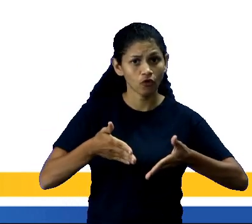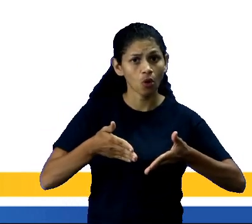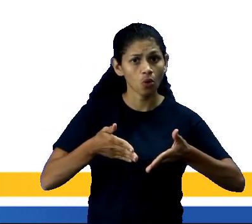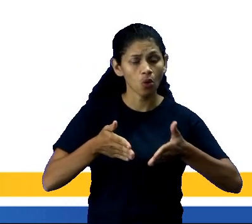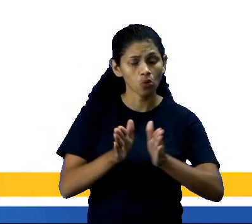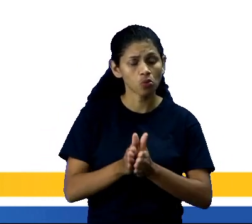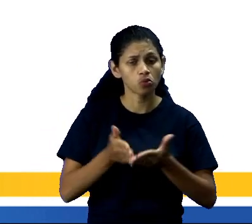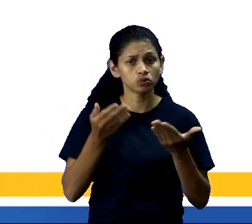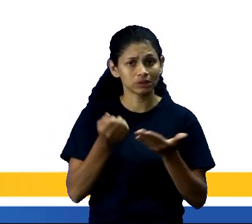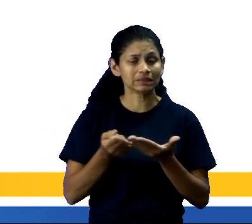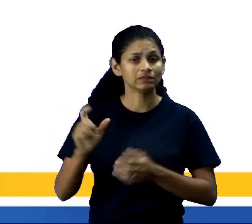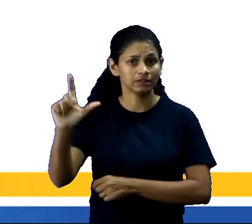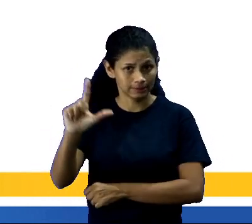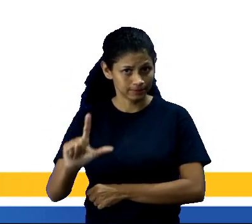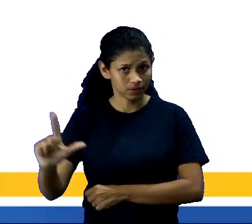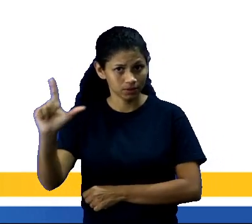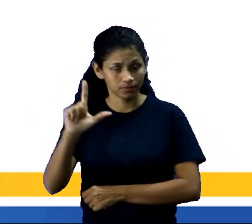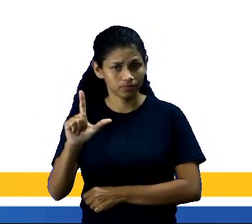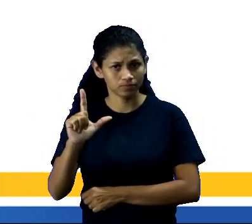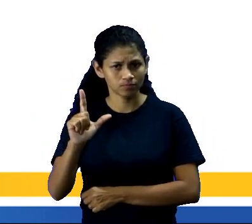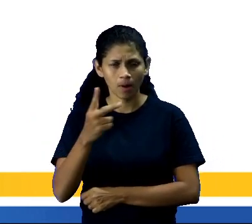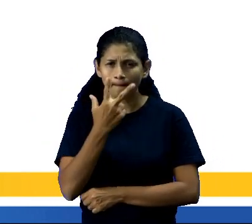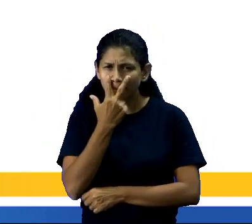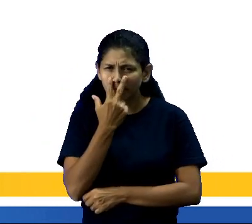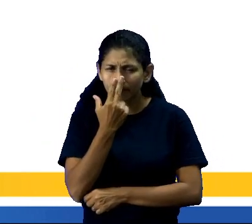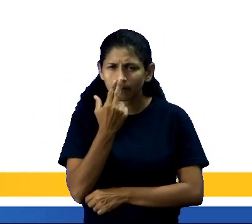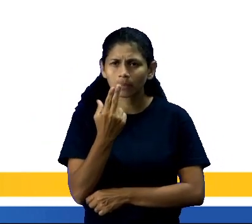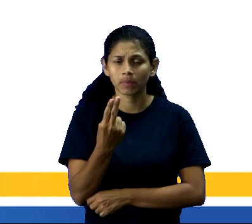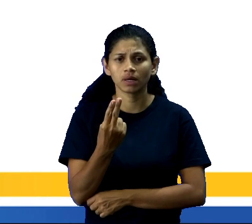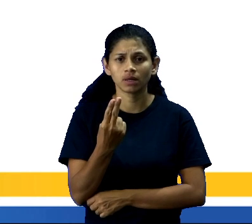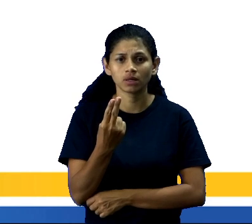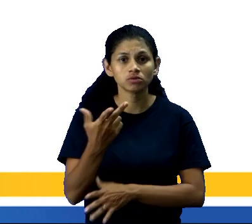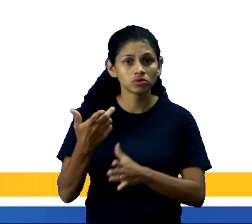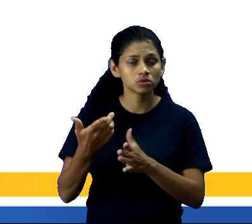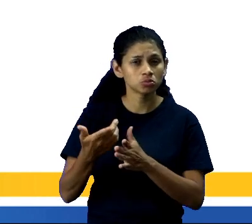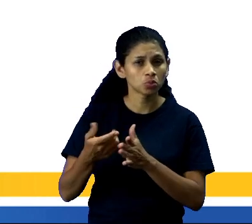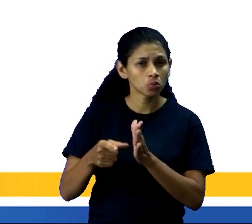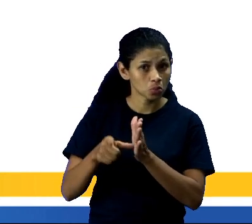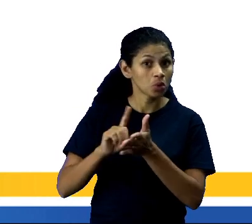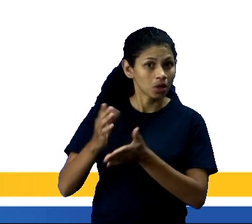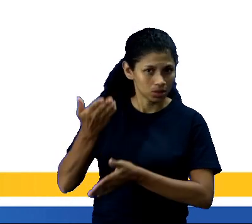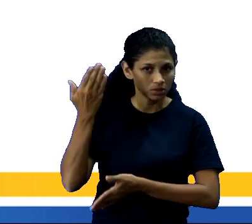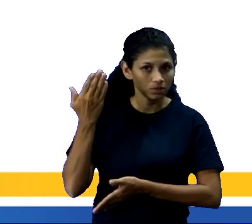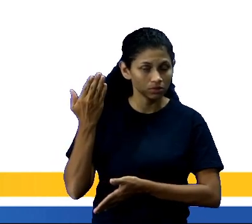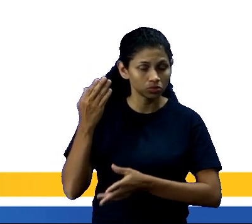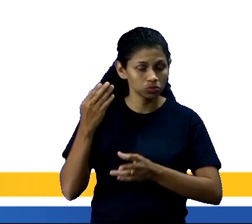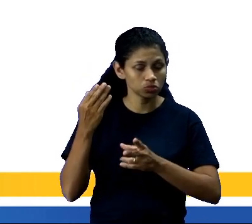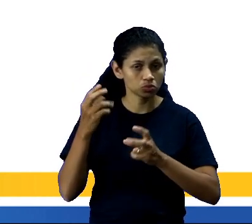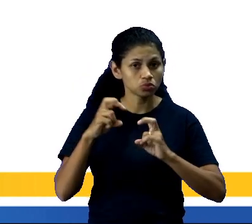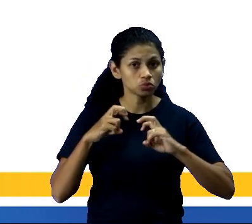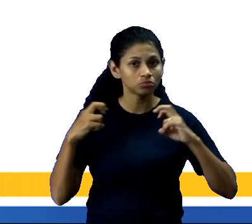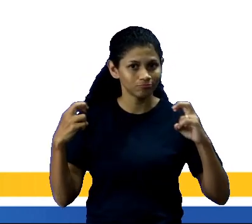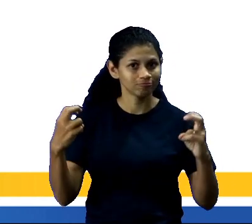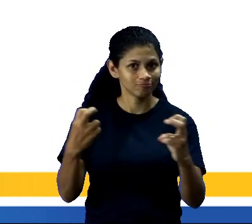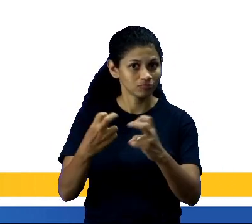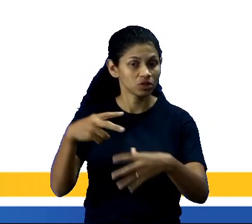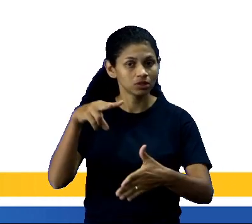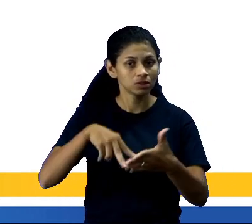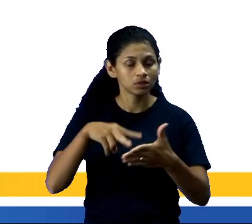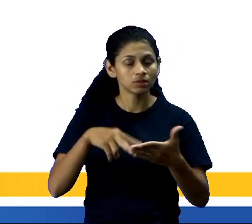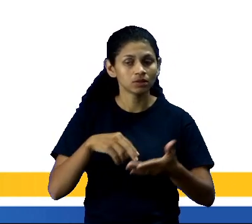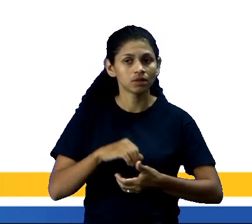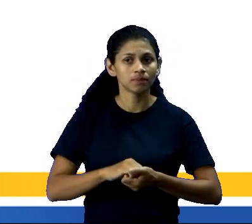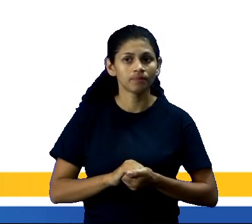da literatura universal. Se parece muito, gente, com o anterior, com as rodas de conversa. E mais um exemplo de